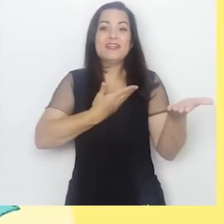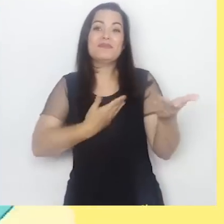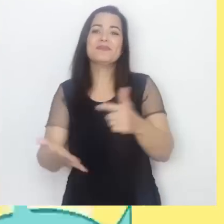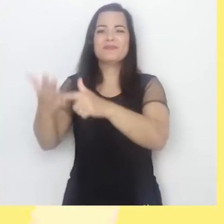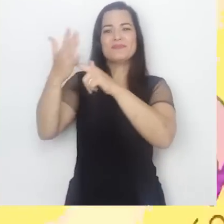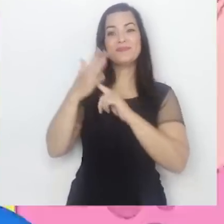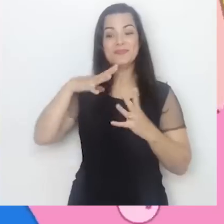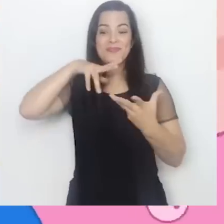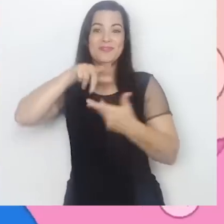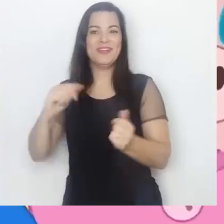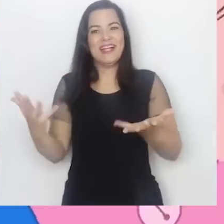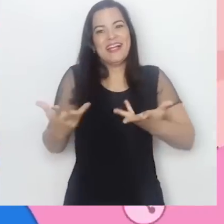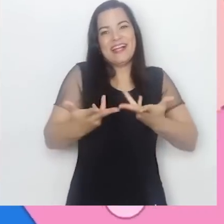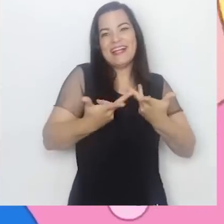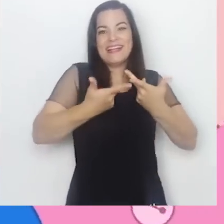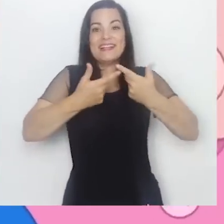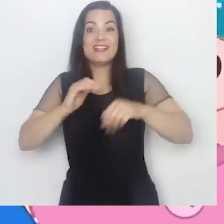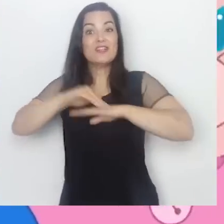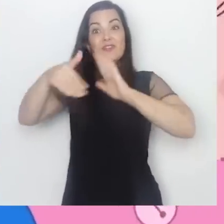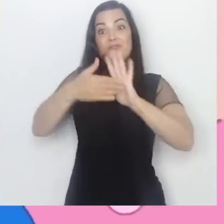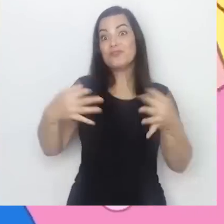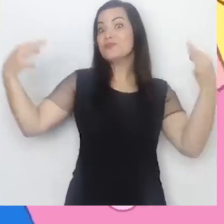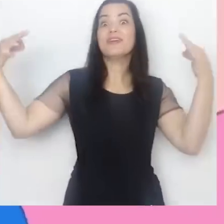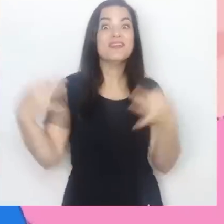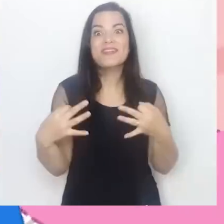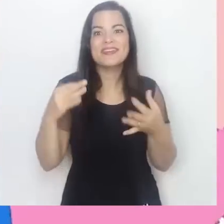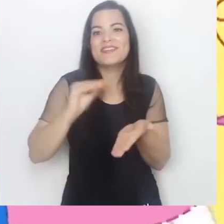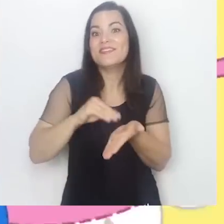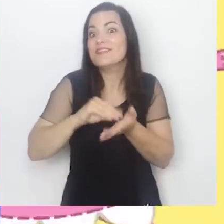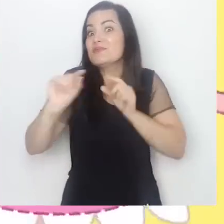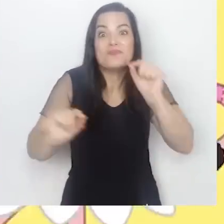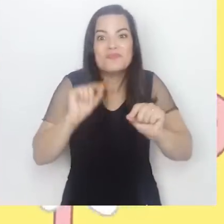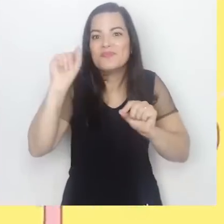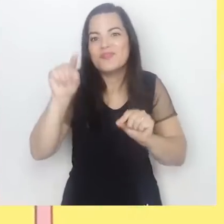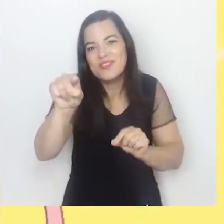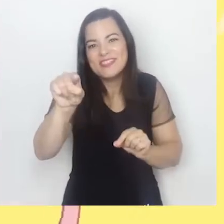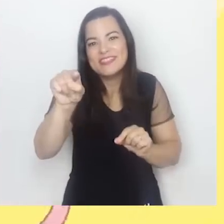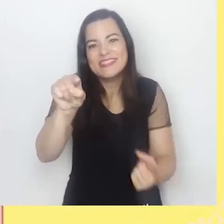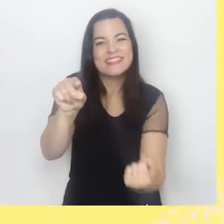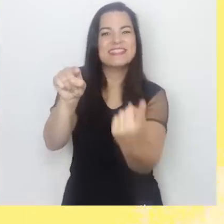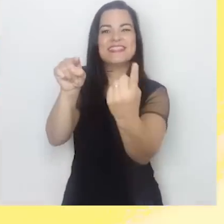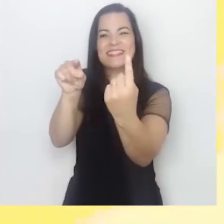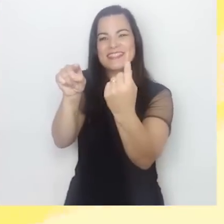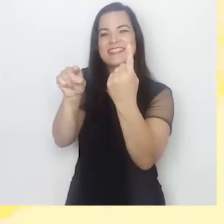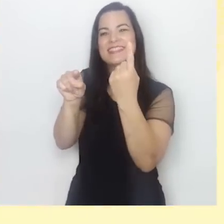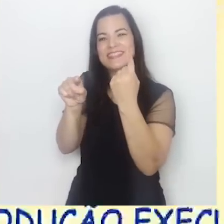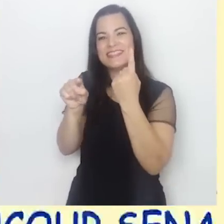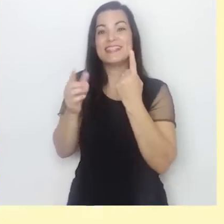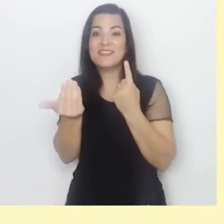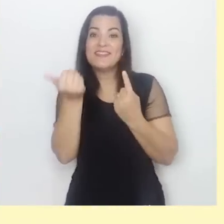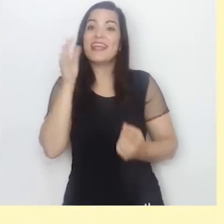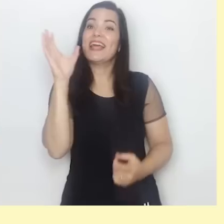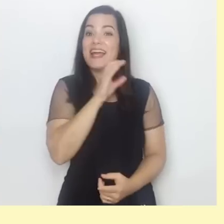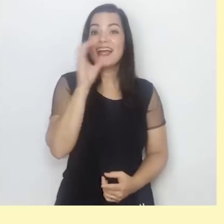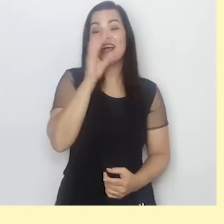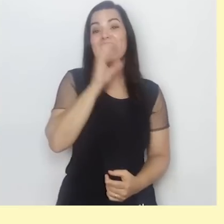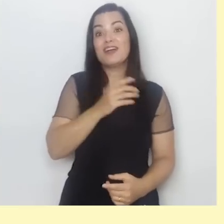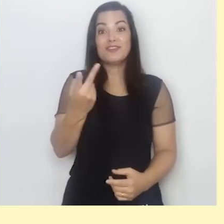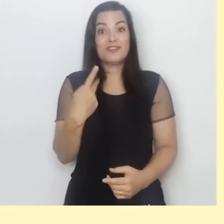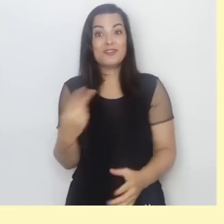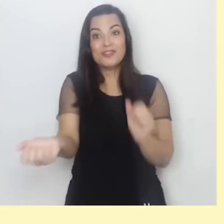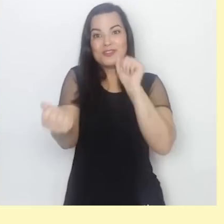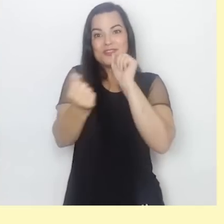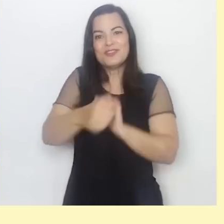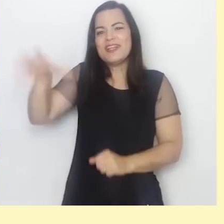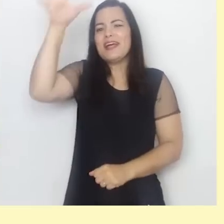mundo é maravilhoso. Pra tudo fica perfeito, só está faltando você. Vem logo sem demora, temos